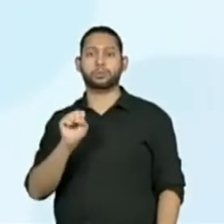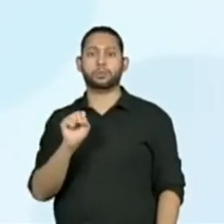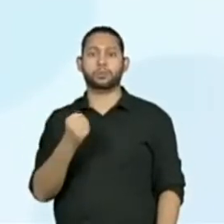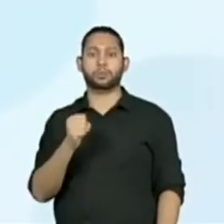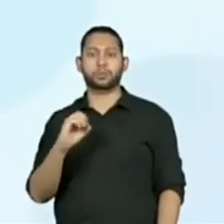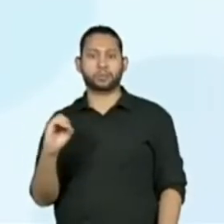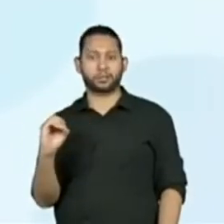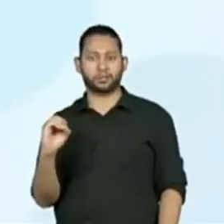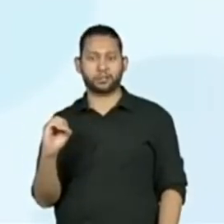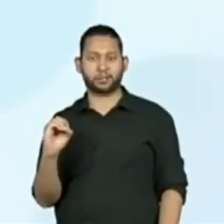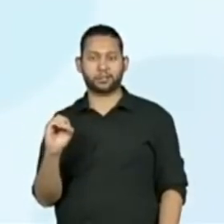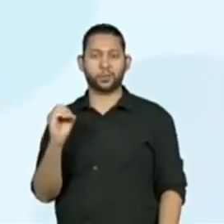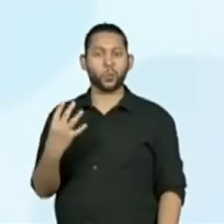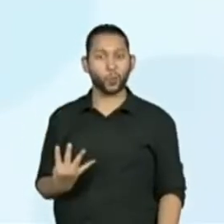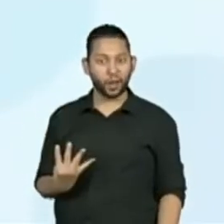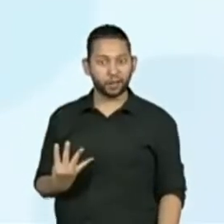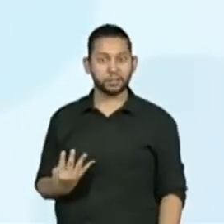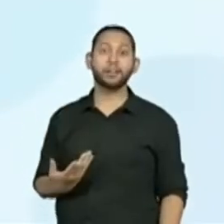280.